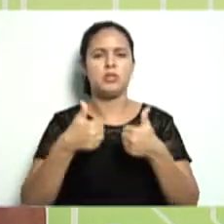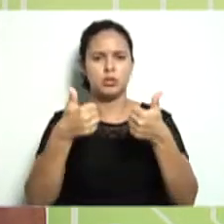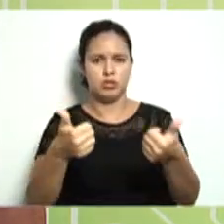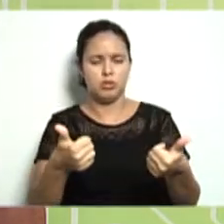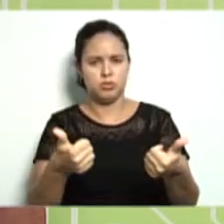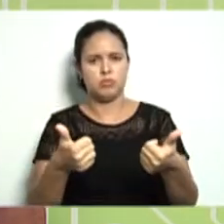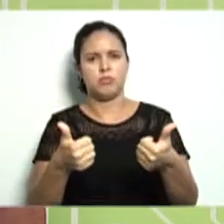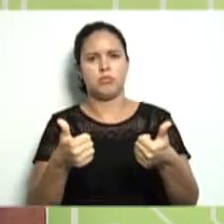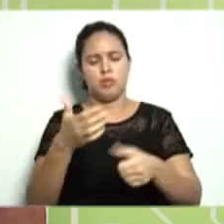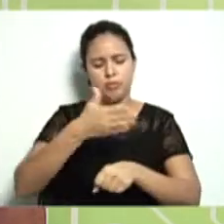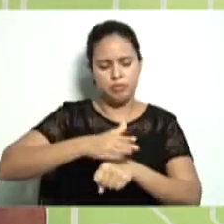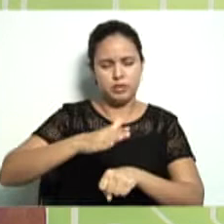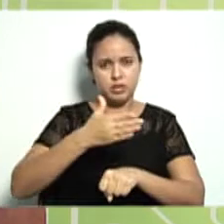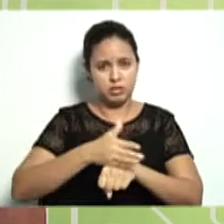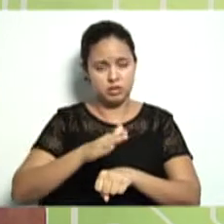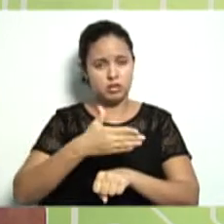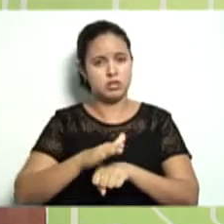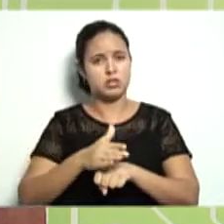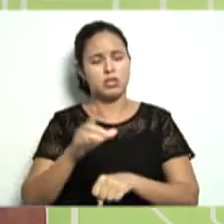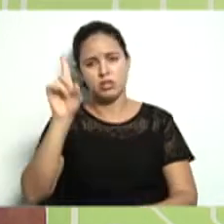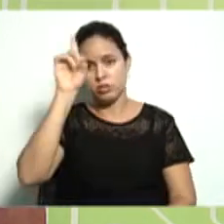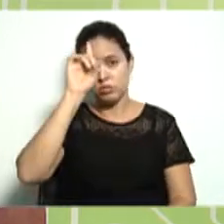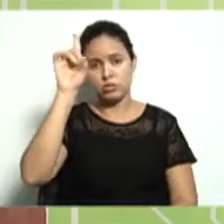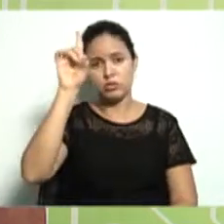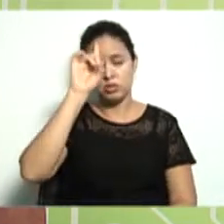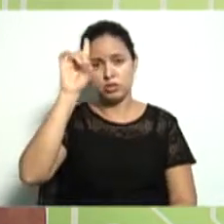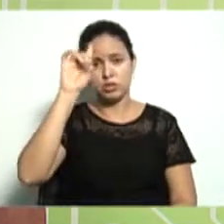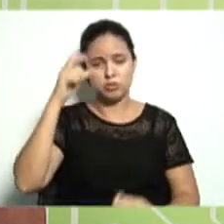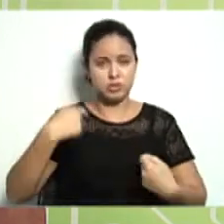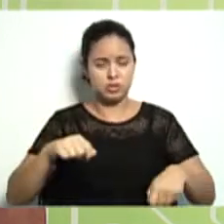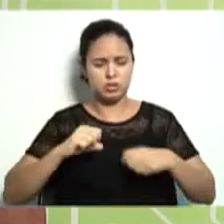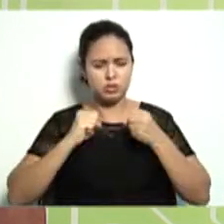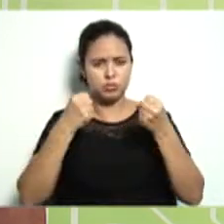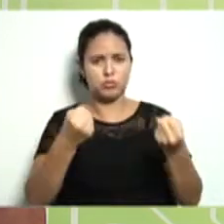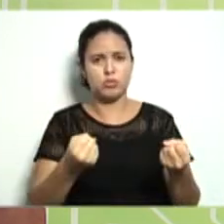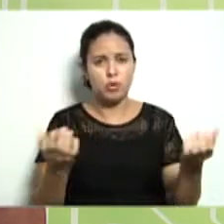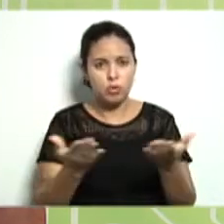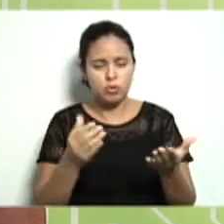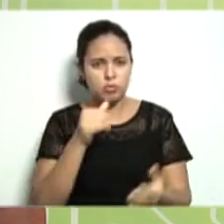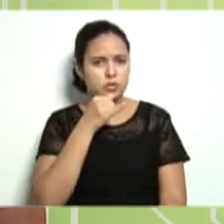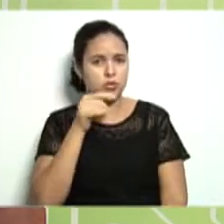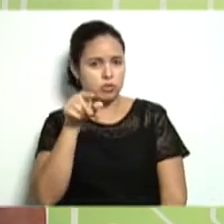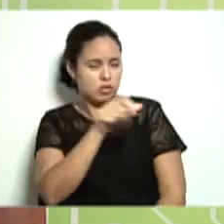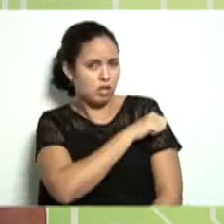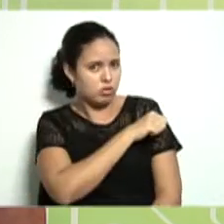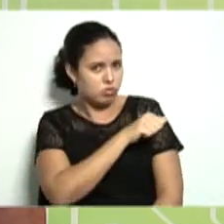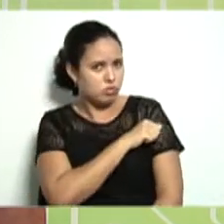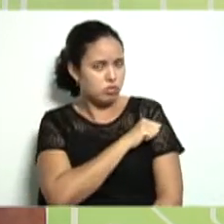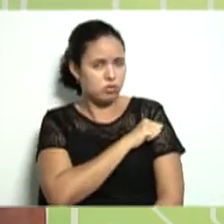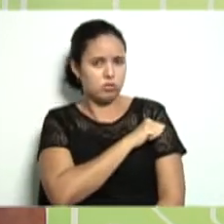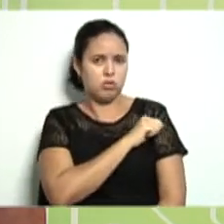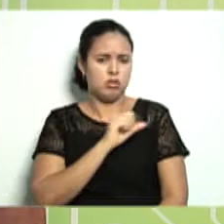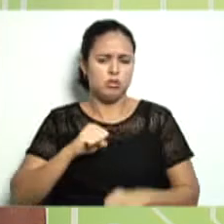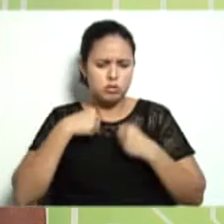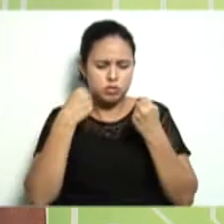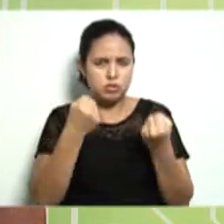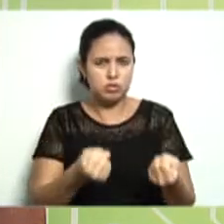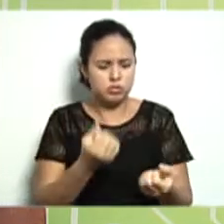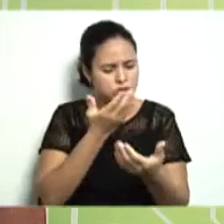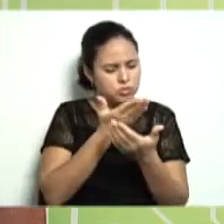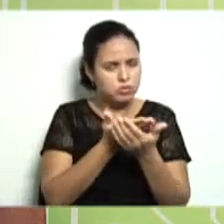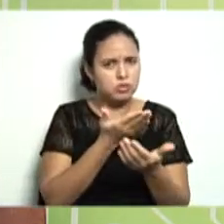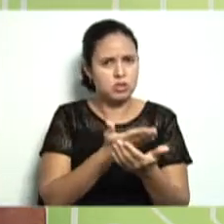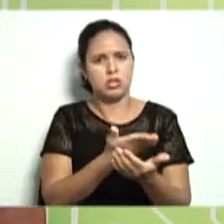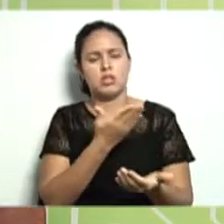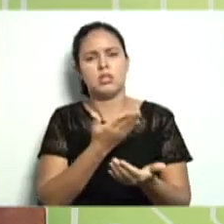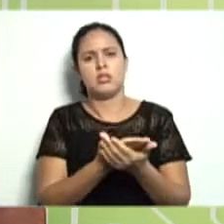dia a dia? Eu vou fazer melhor aqui nos meus estudos, vou fazer o meu melhor aí. Por exemplo, lá na nossa primeira aula,